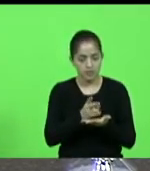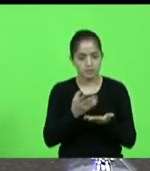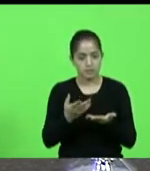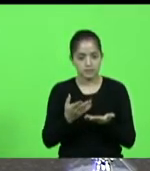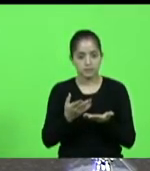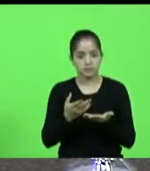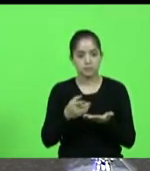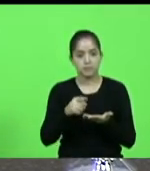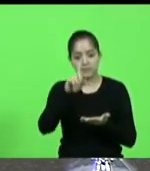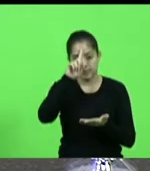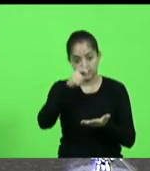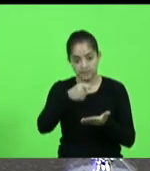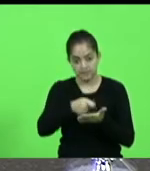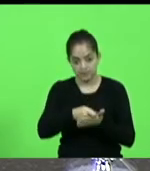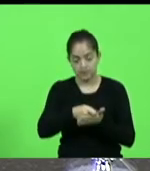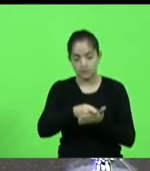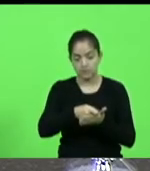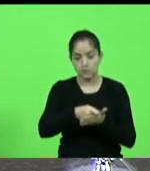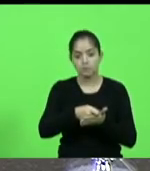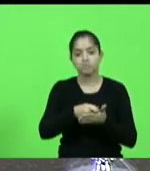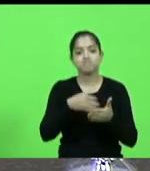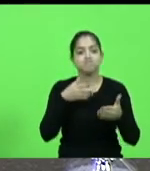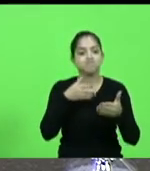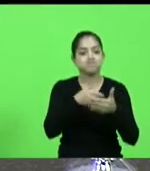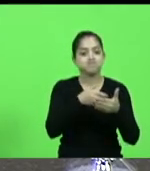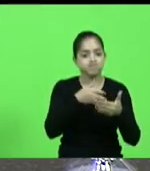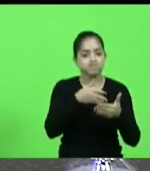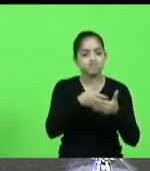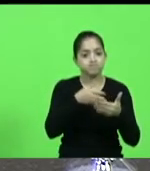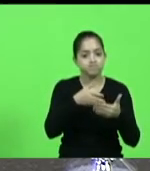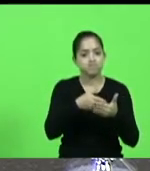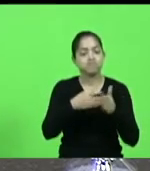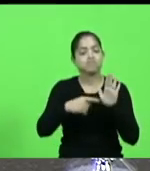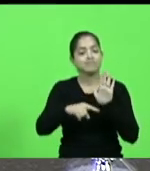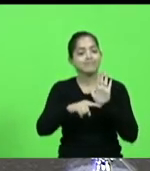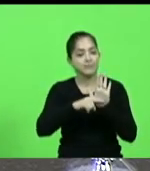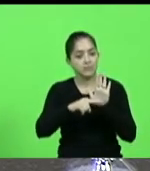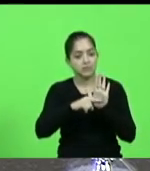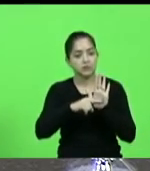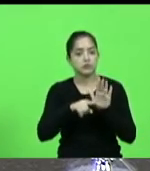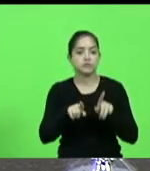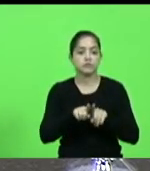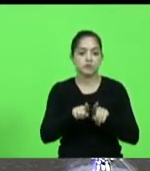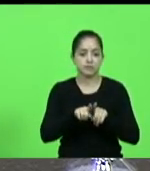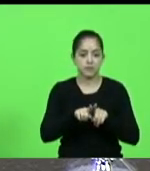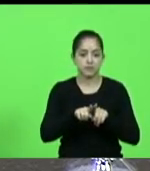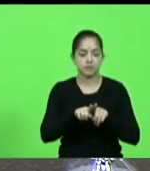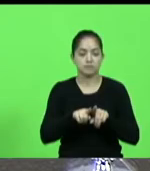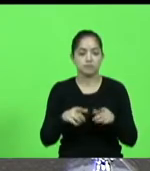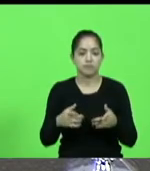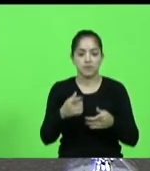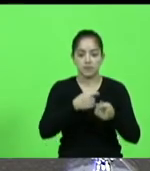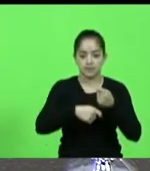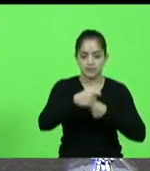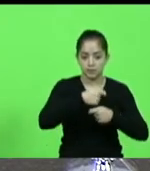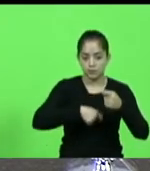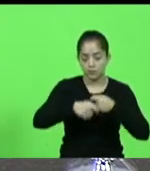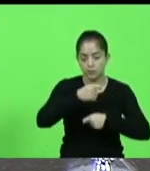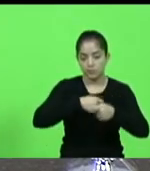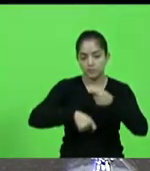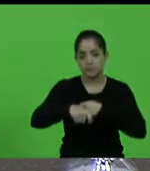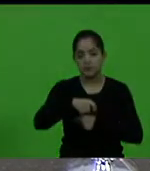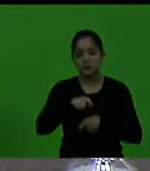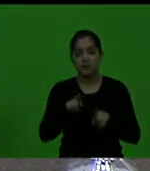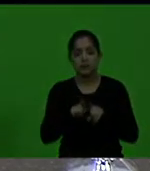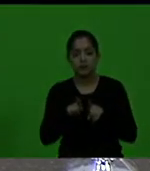sentença, teríamos impactos extremamente negativos, tanto na economia quanto